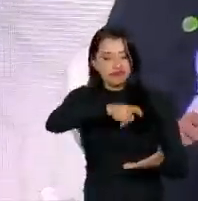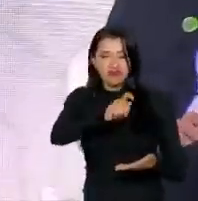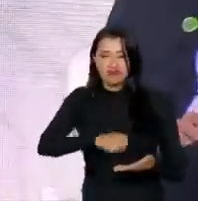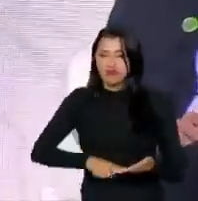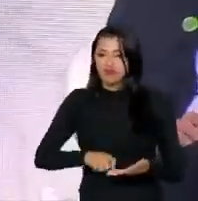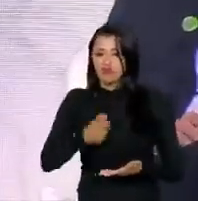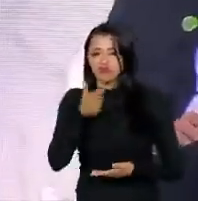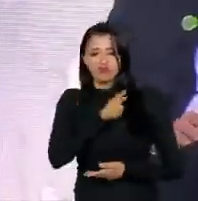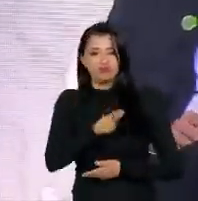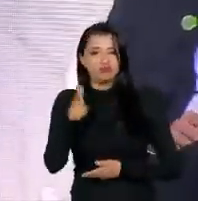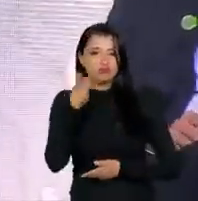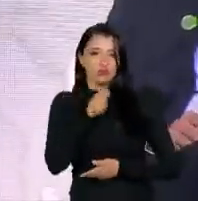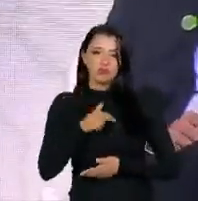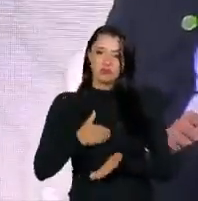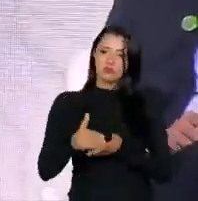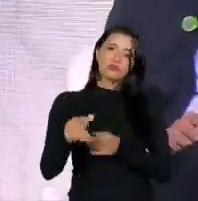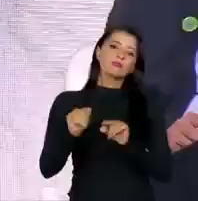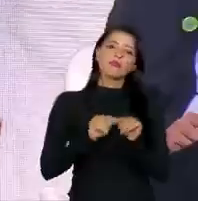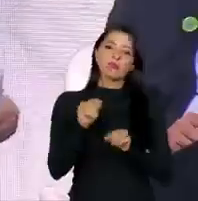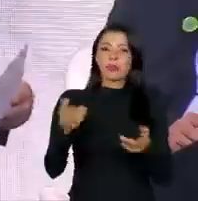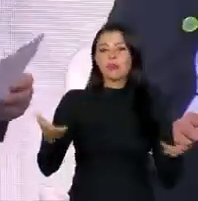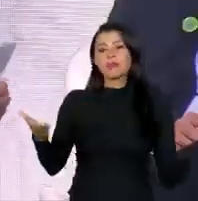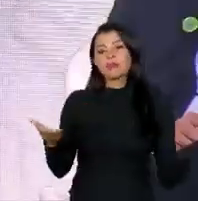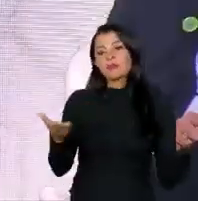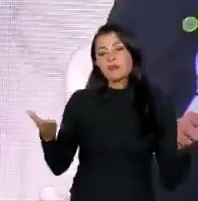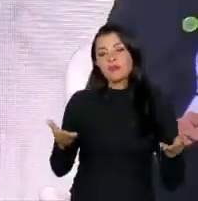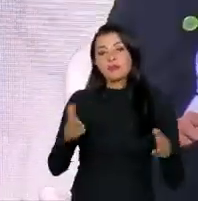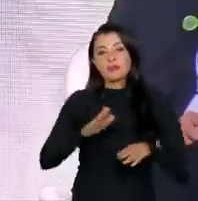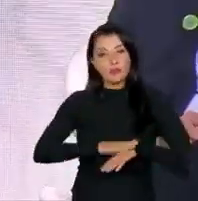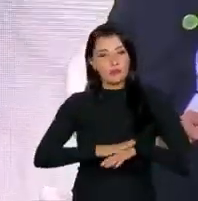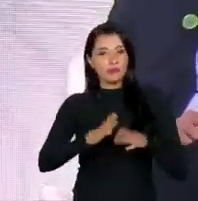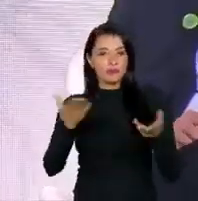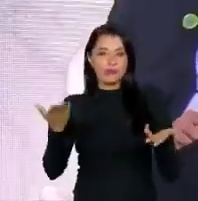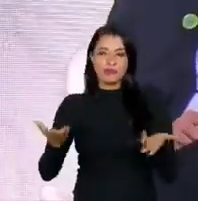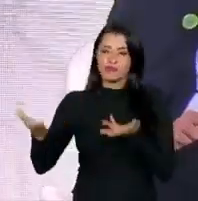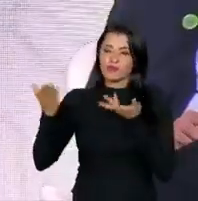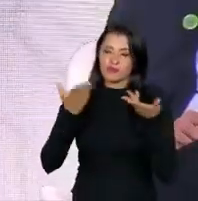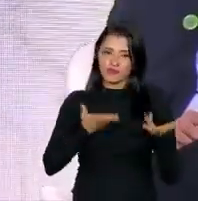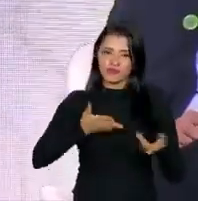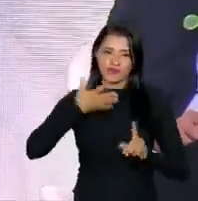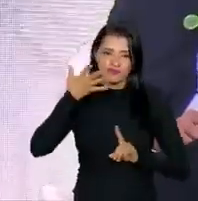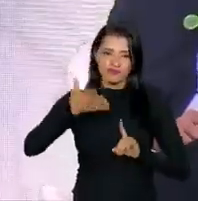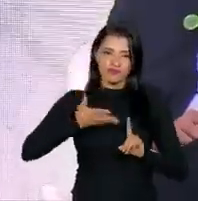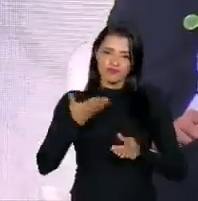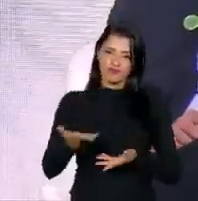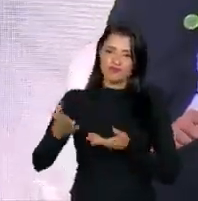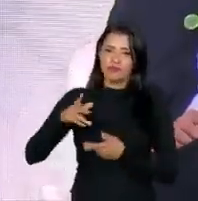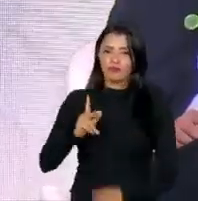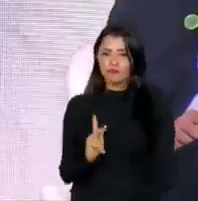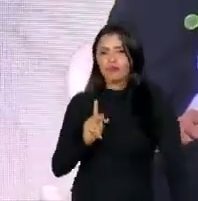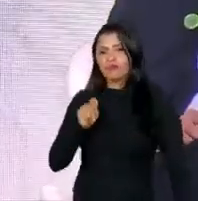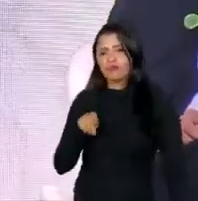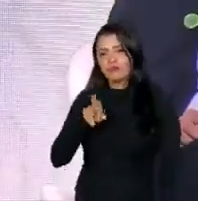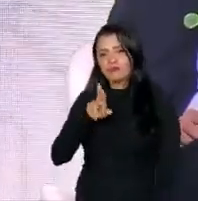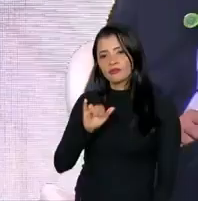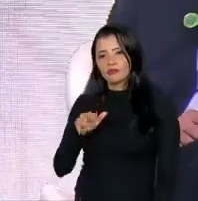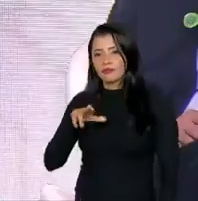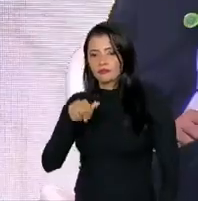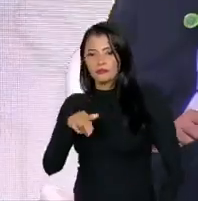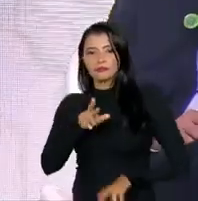nós vamos iniciar esse bloco agora com a fala da Karina,